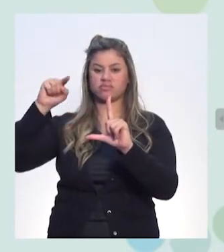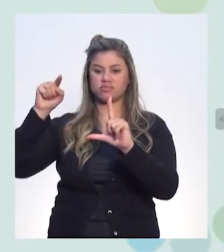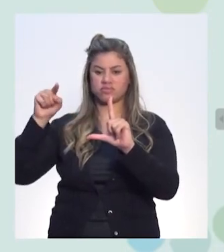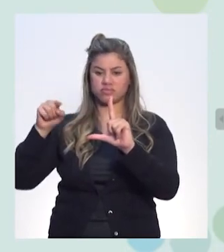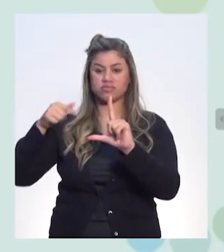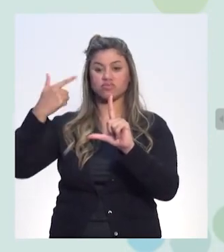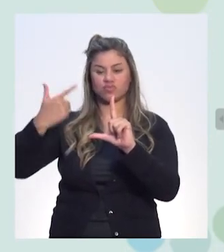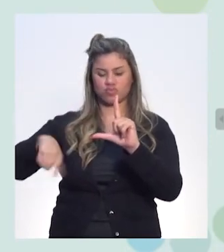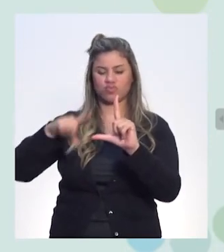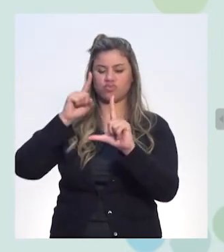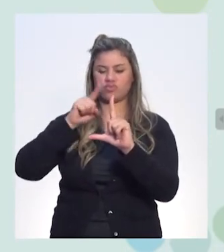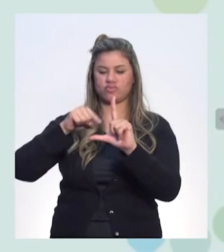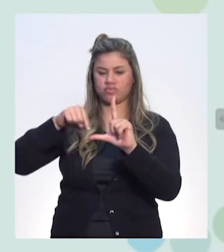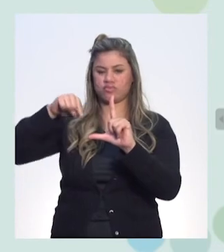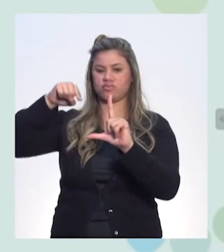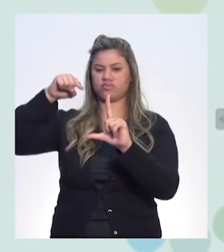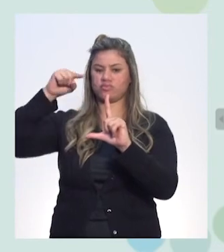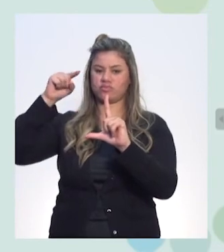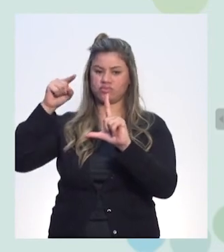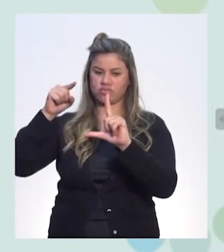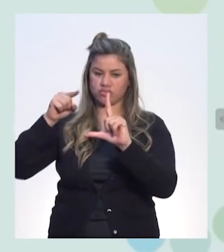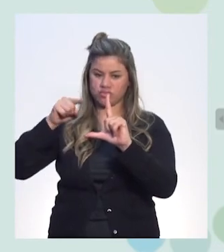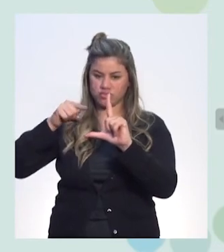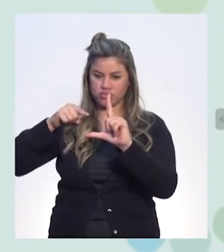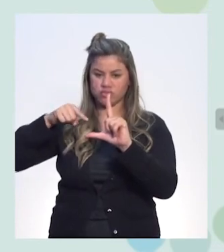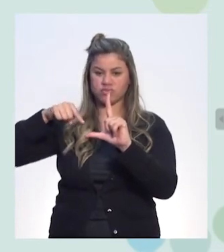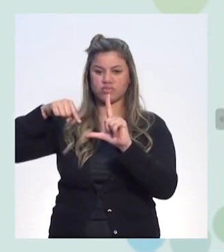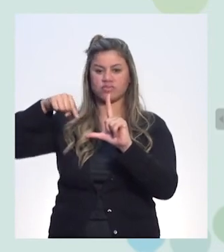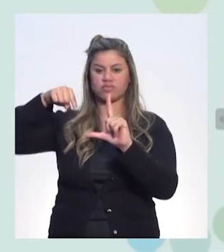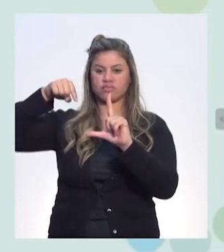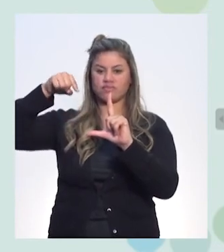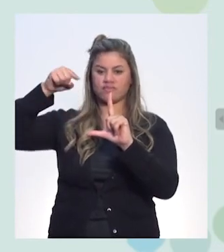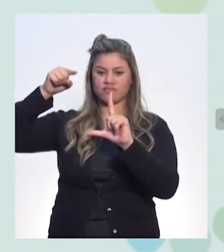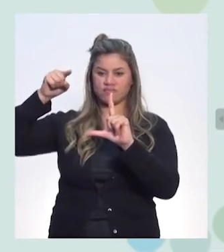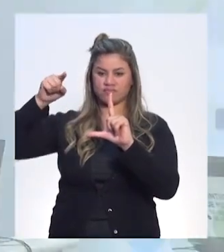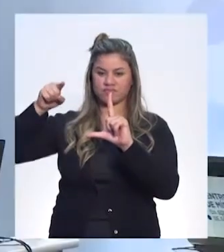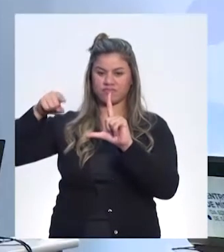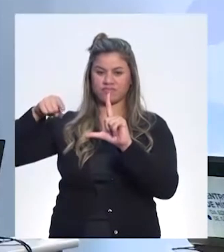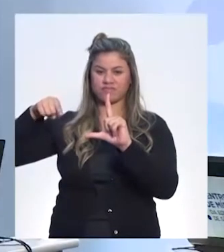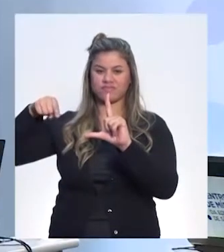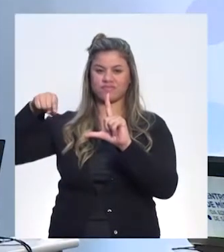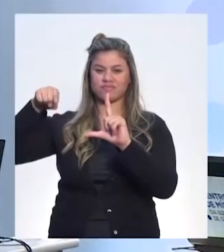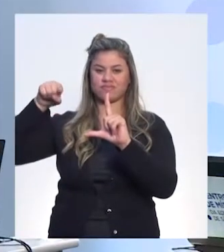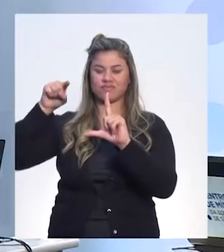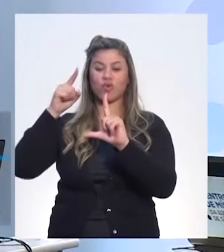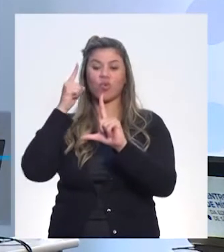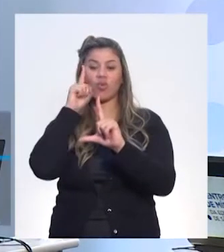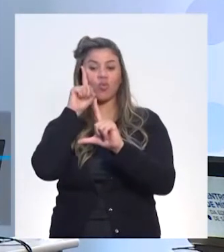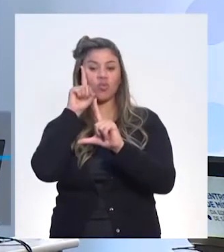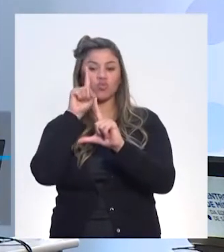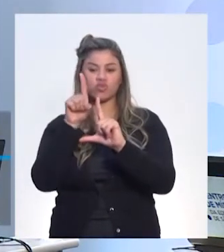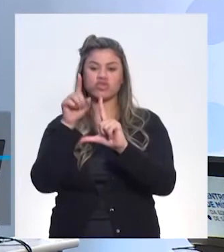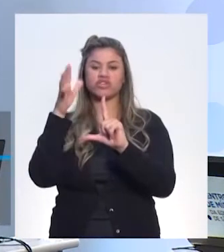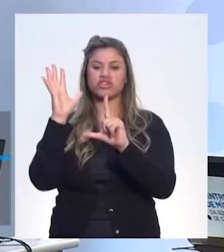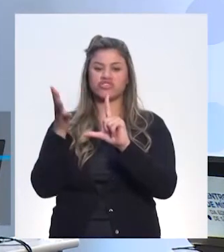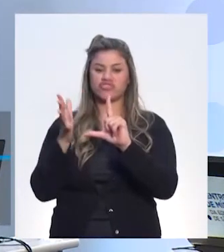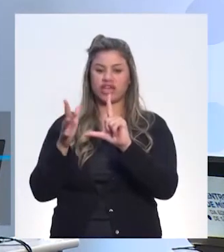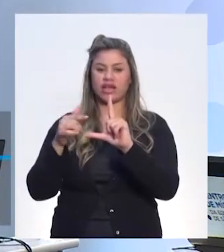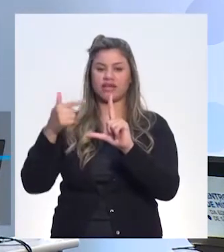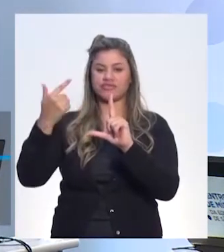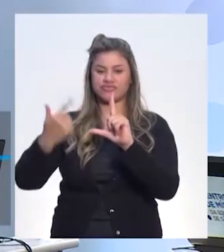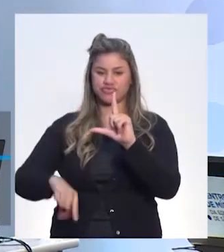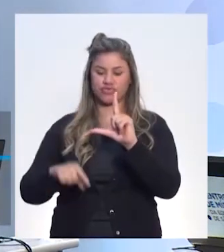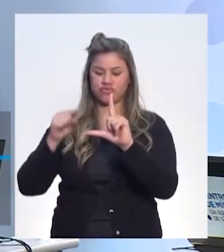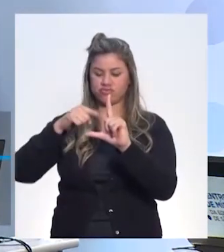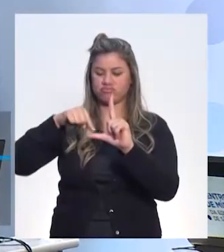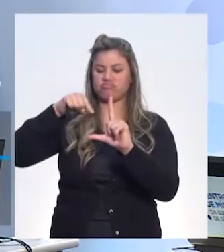de novo, começa a crescer novamente, e aí vem aqui para o 1 dia, completou um ciclo, e aí eu